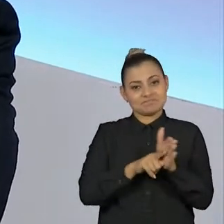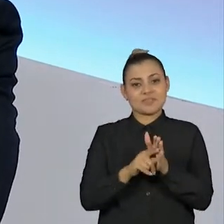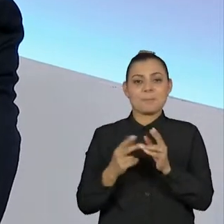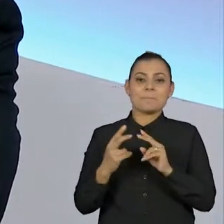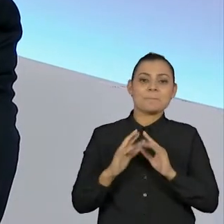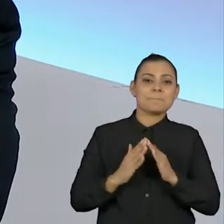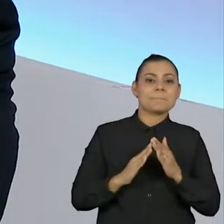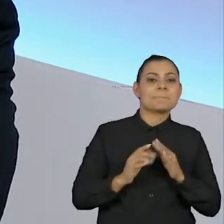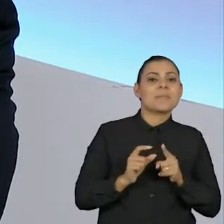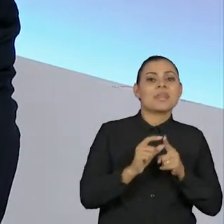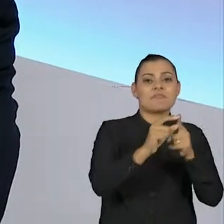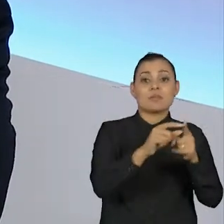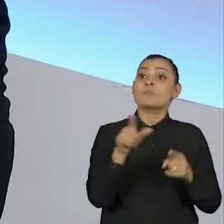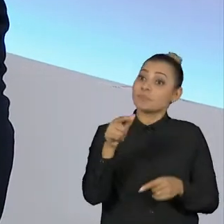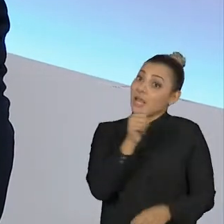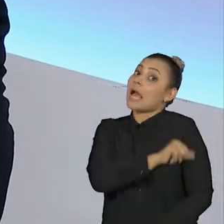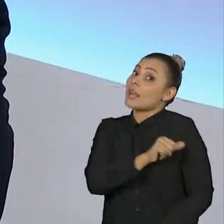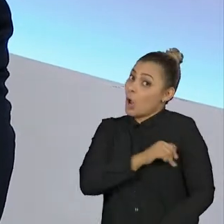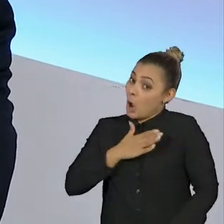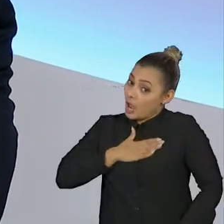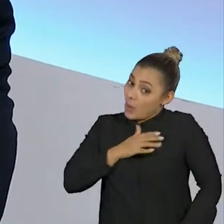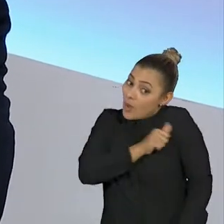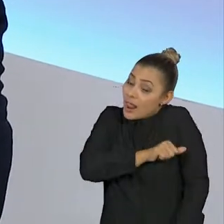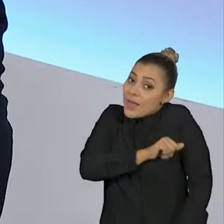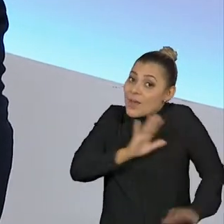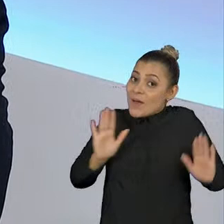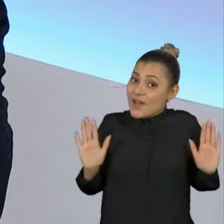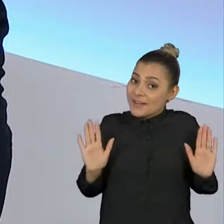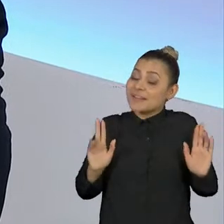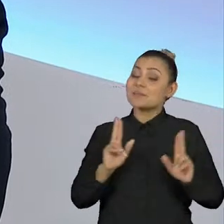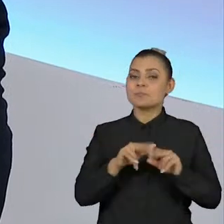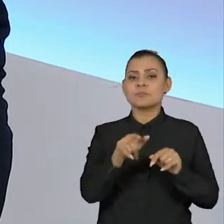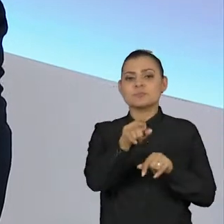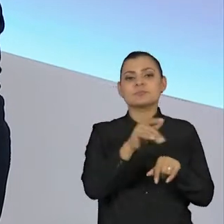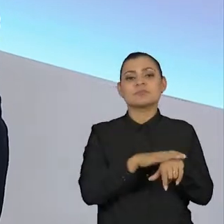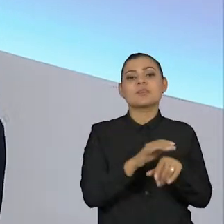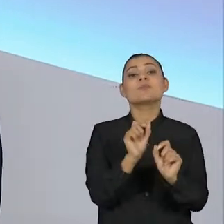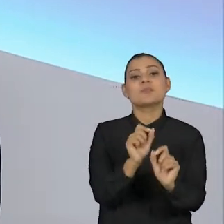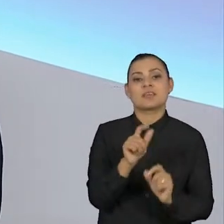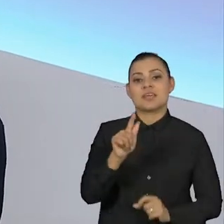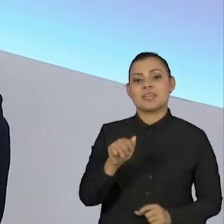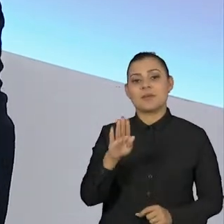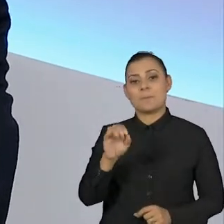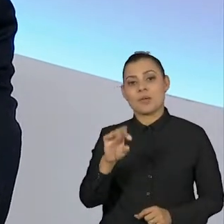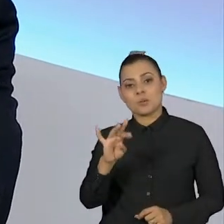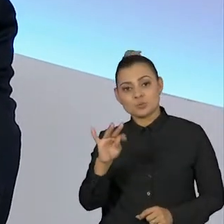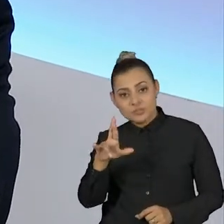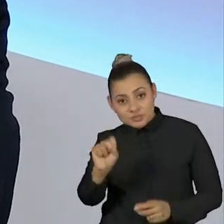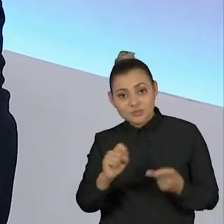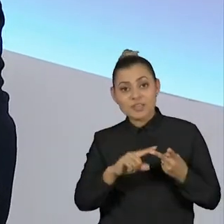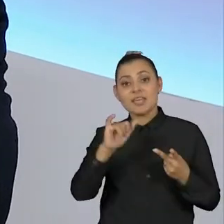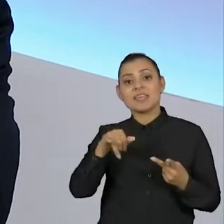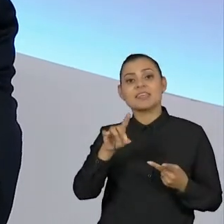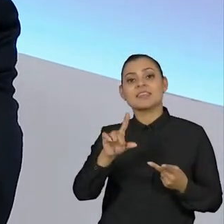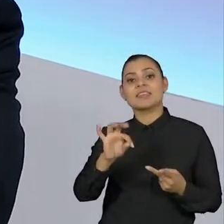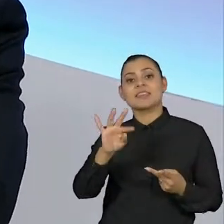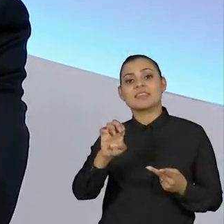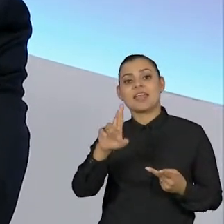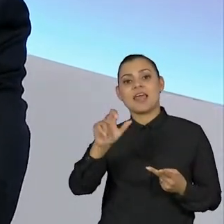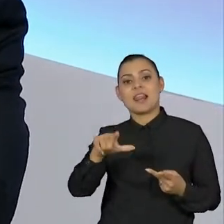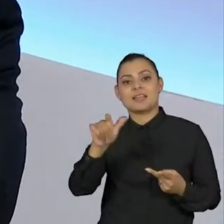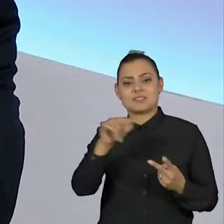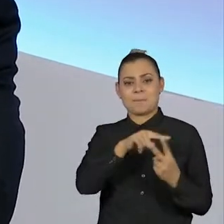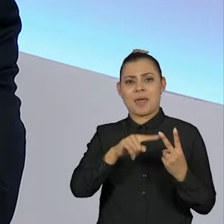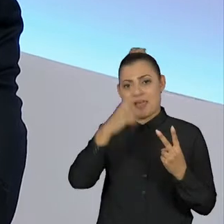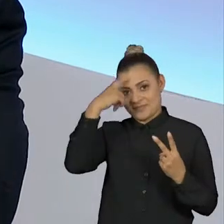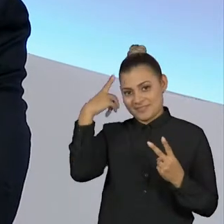de falar sobre isso. Subúrbio carioca. Subúrbio carioca. Você incorporou 2 palavras para o nosso léxico, né? O guimbalstrilho e a interlândia, que eu acho espetaculares.